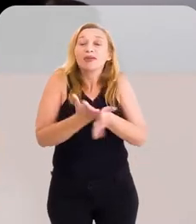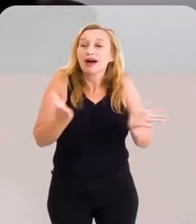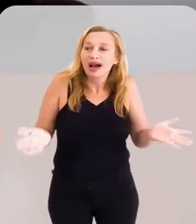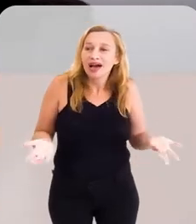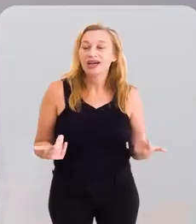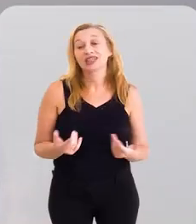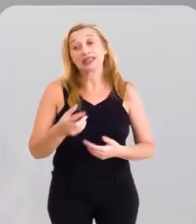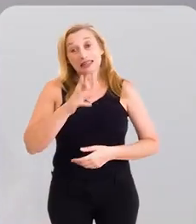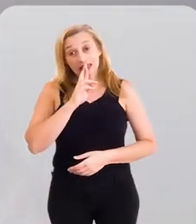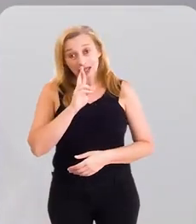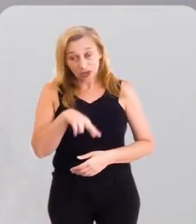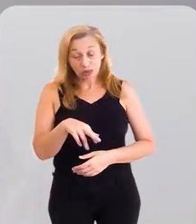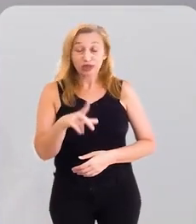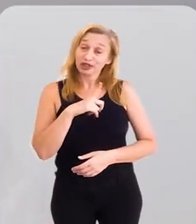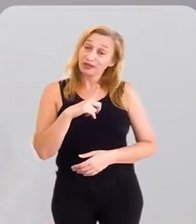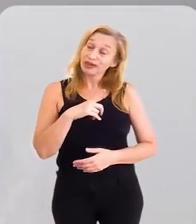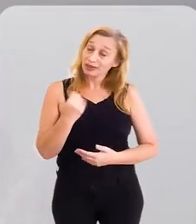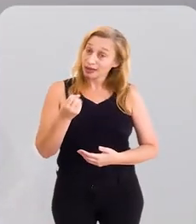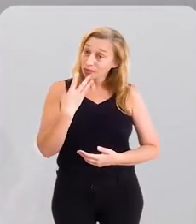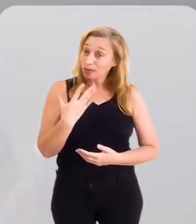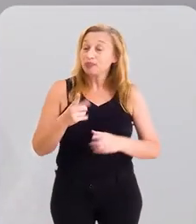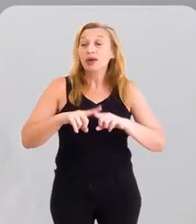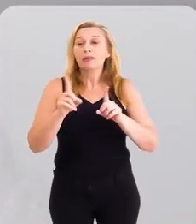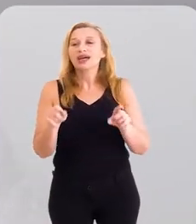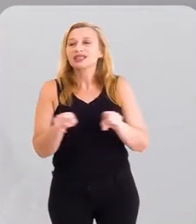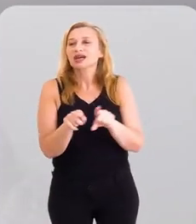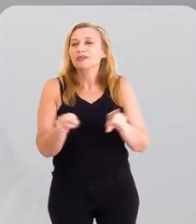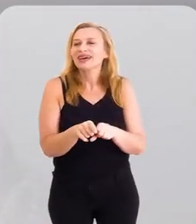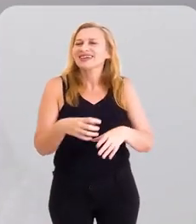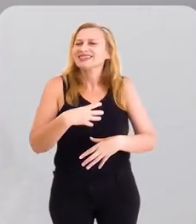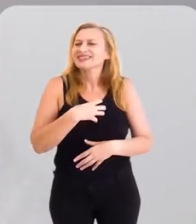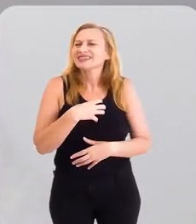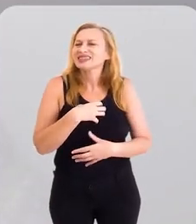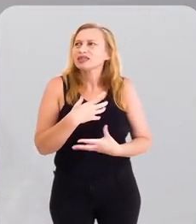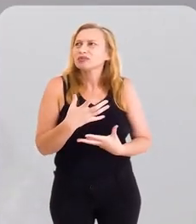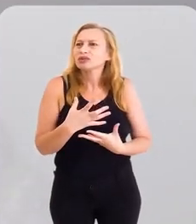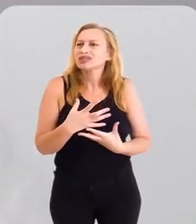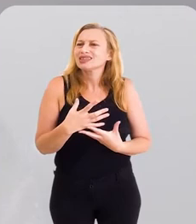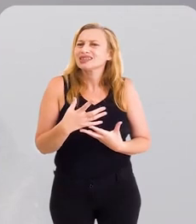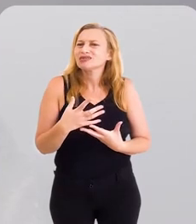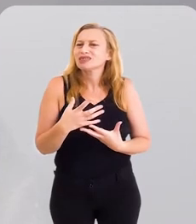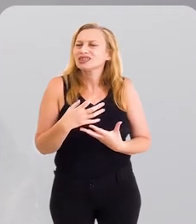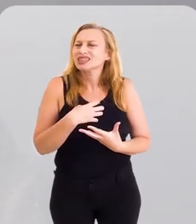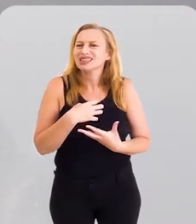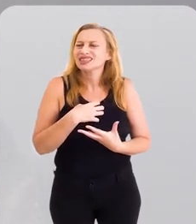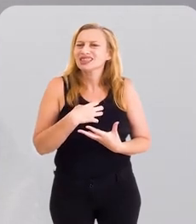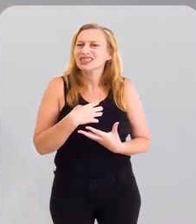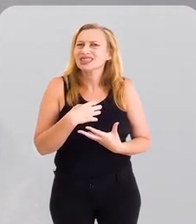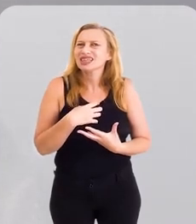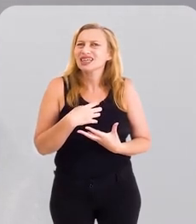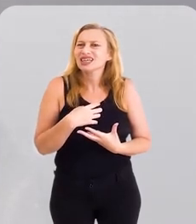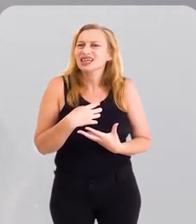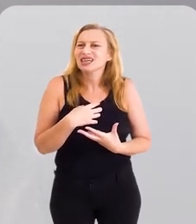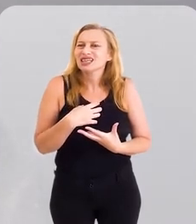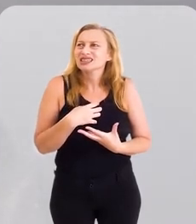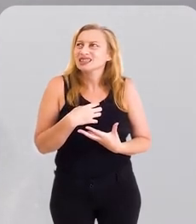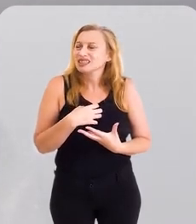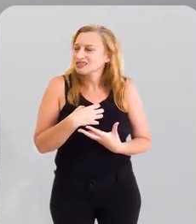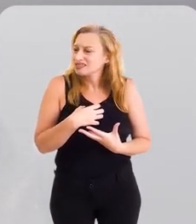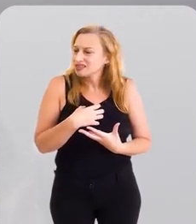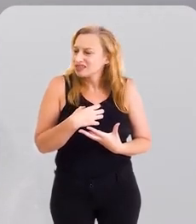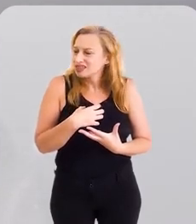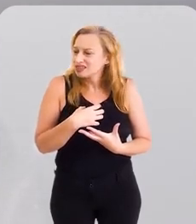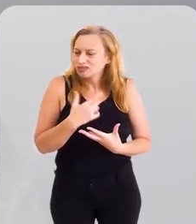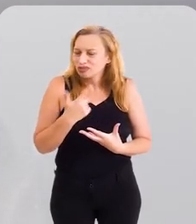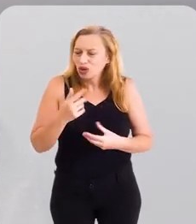isso vai acabar? Se eu pudesse ter resposta para isso, né? Mas também é uma sensação muito grande de impotência. E a impotência